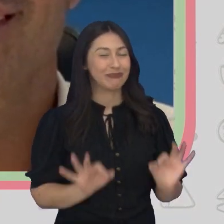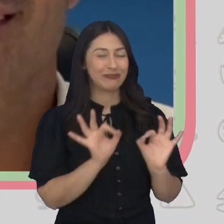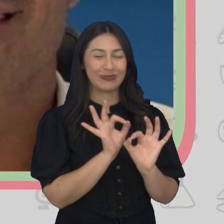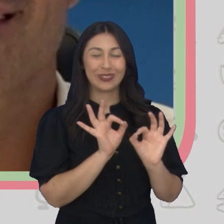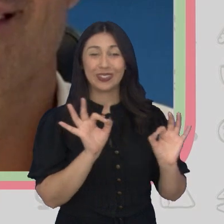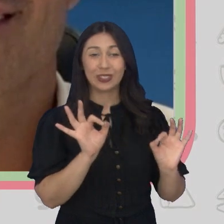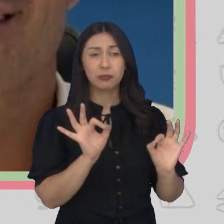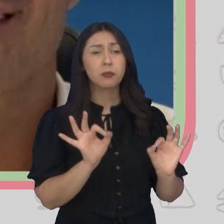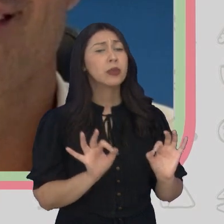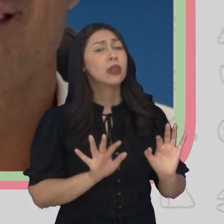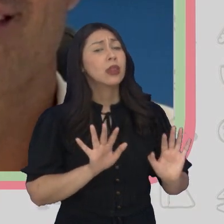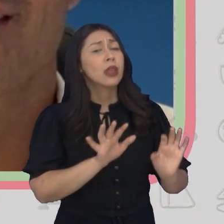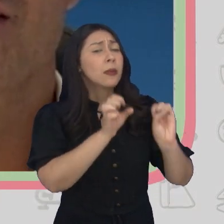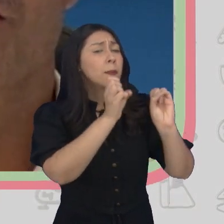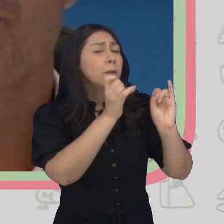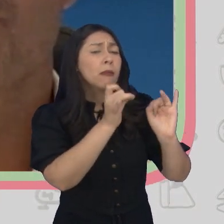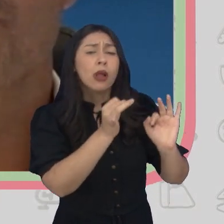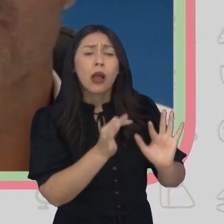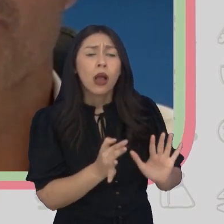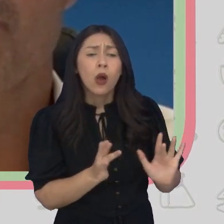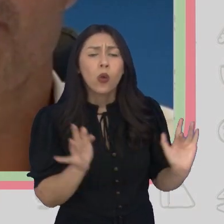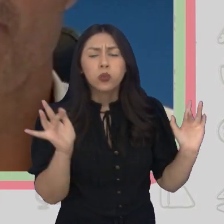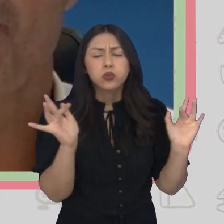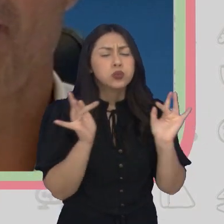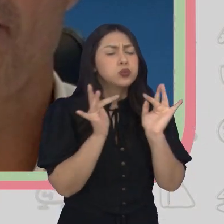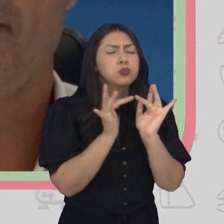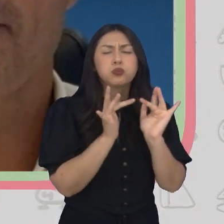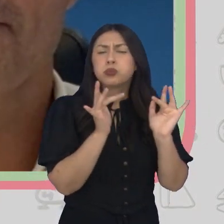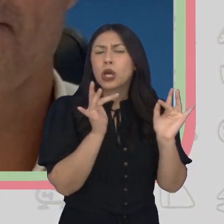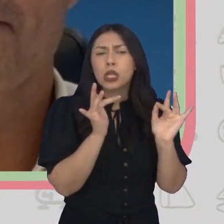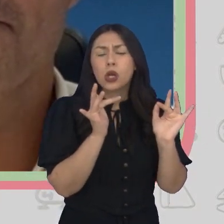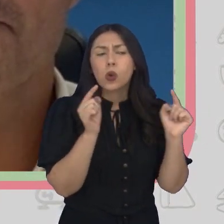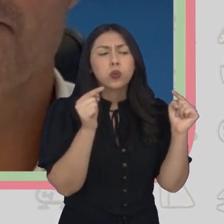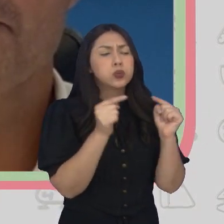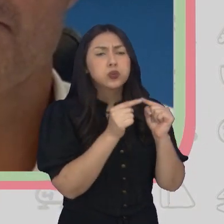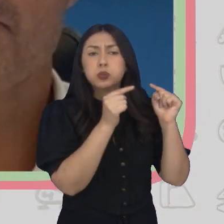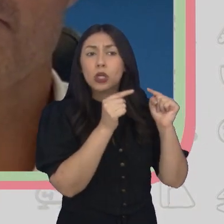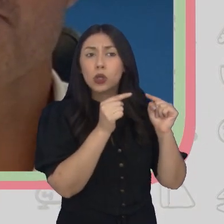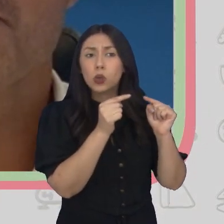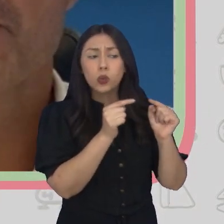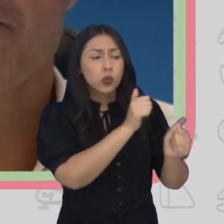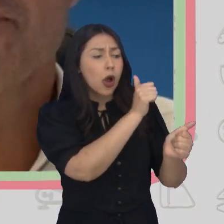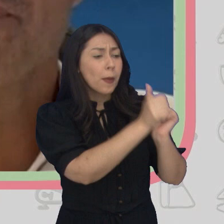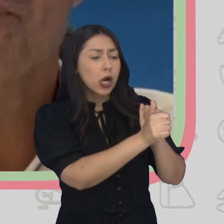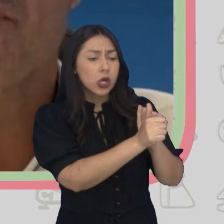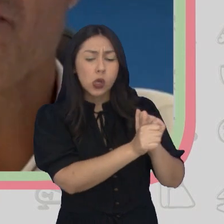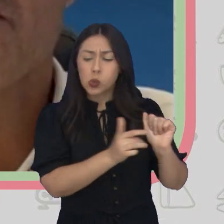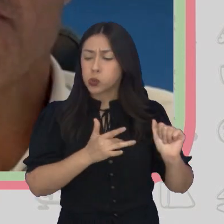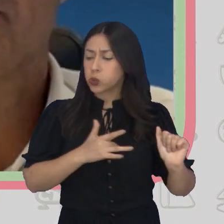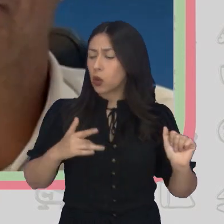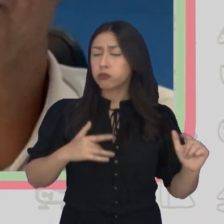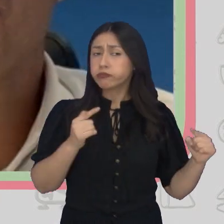Ótimo. Explica pra gente a relação do esporte com a saúde.